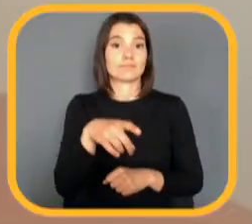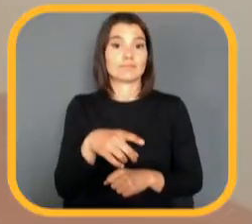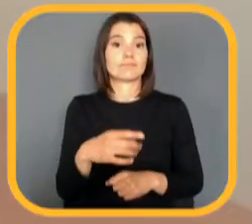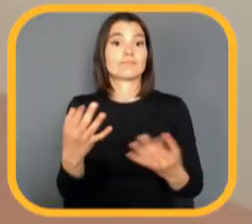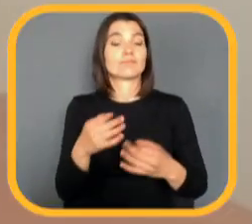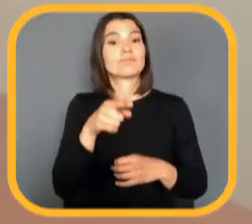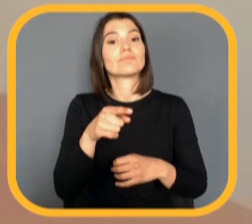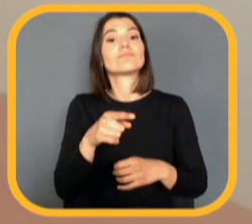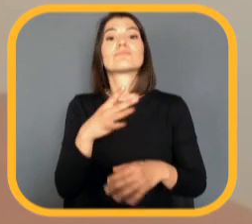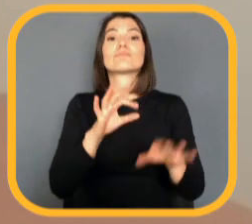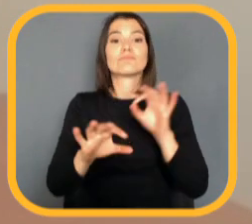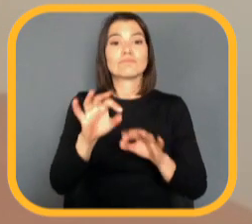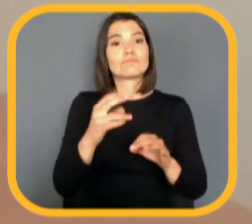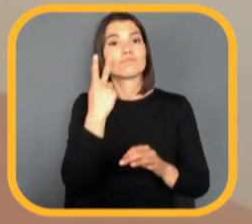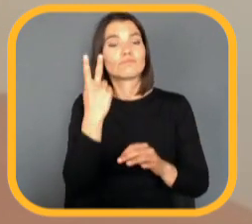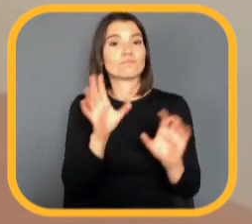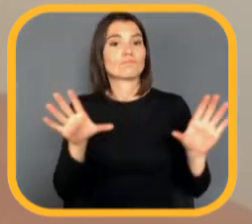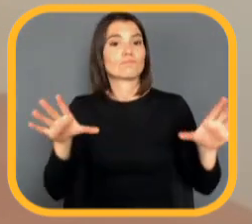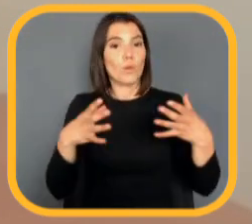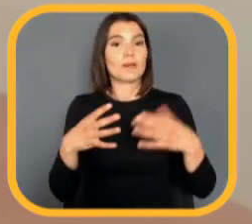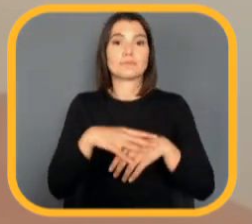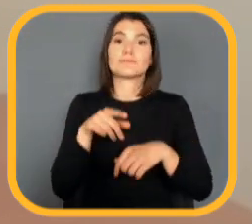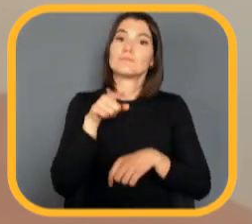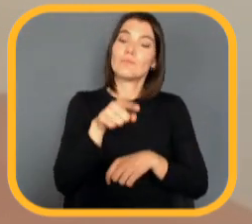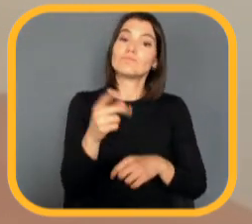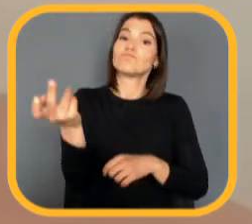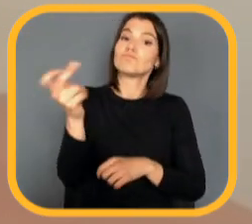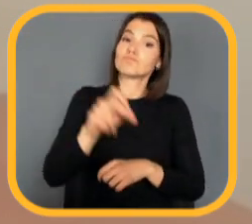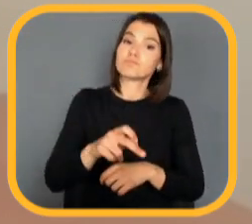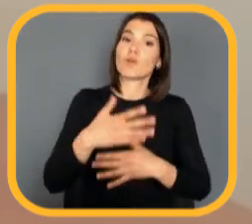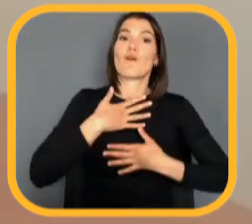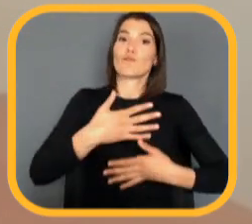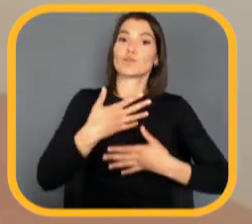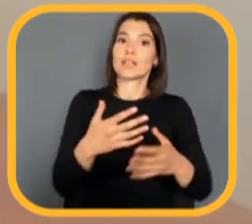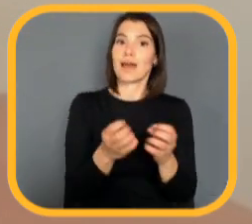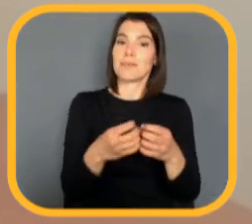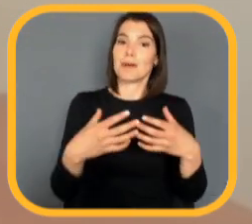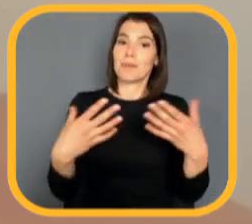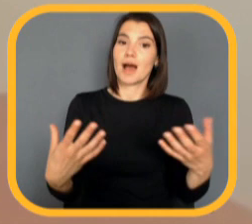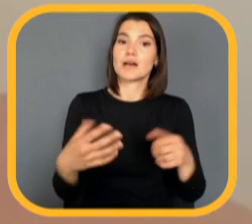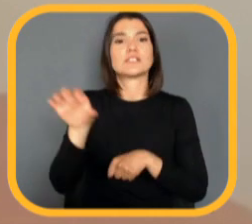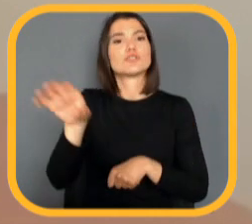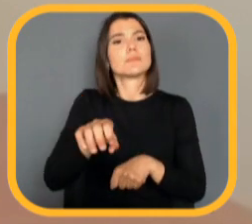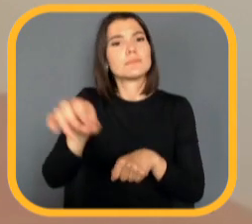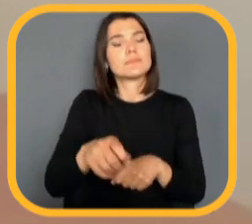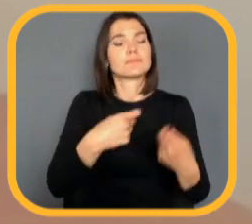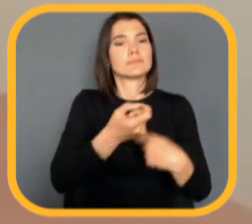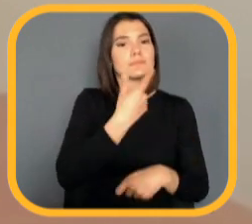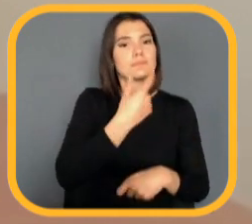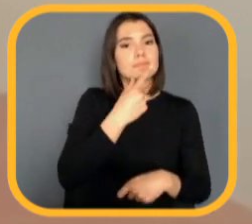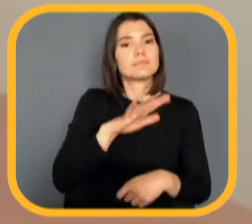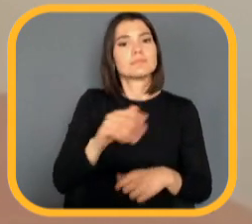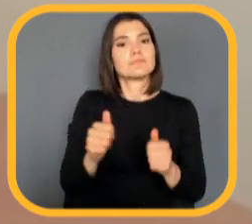a Covid-19, a altura forma como nos relacionamos e vivemos em comunidade. Com ela, surgiu uma onda de voluntariado. Ir ao supermercado,